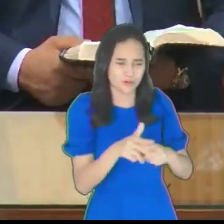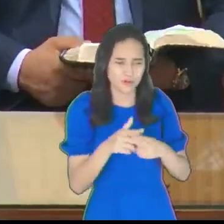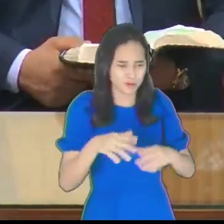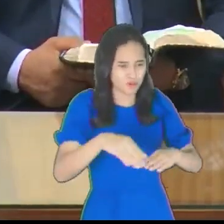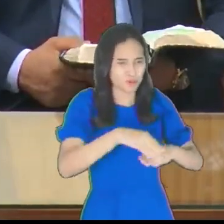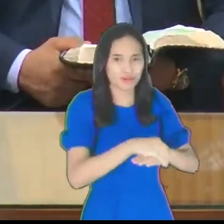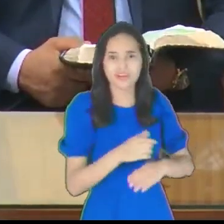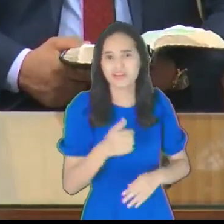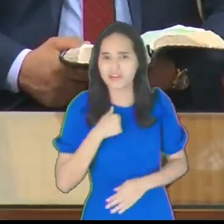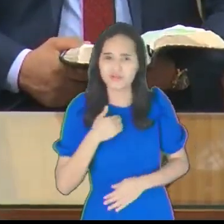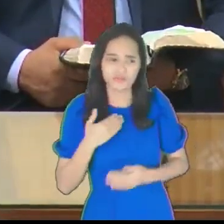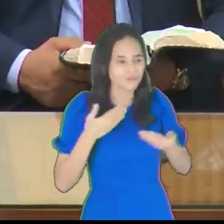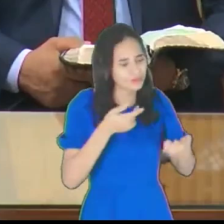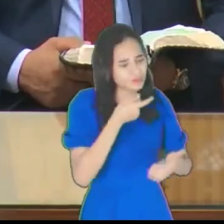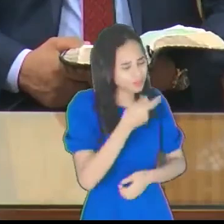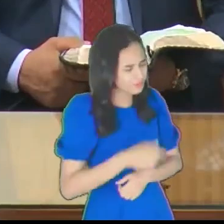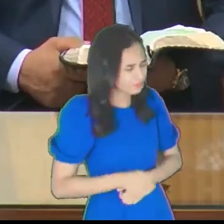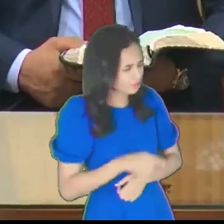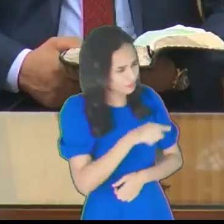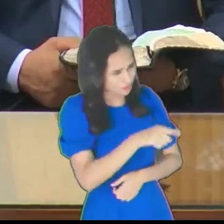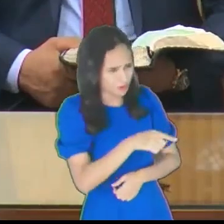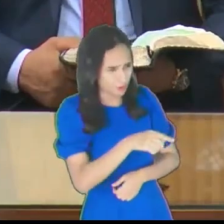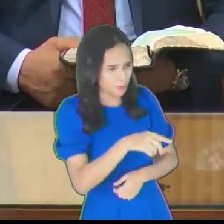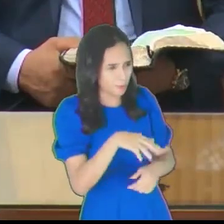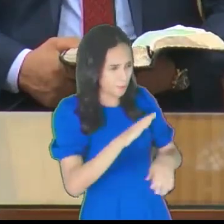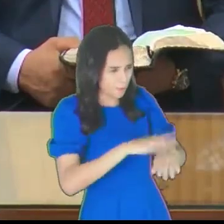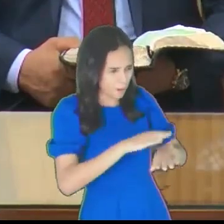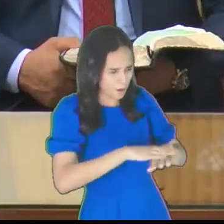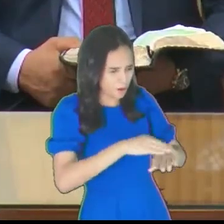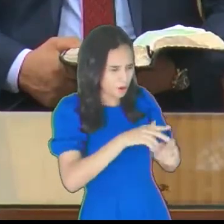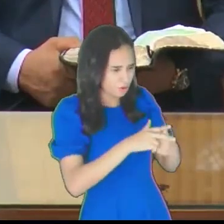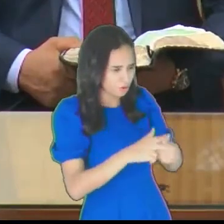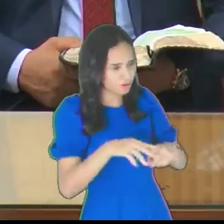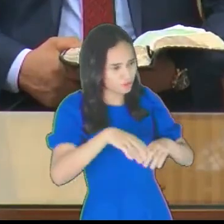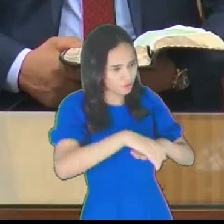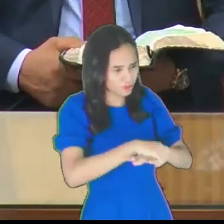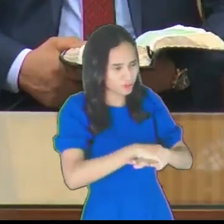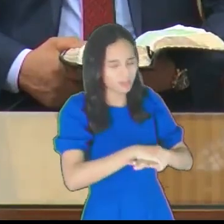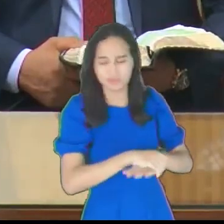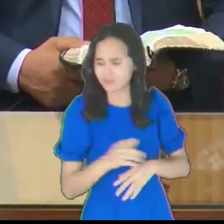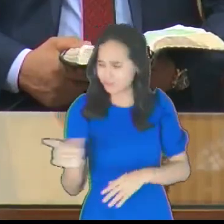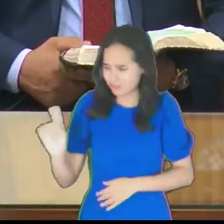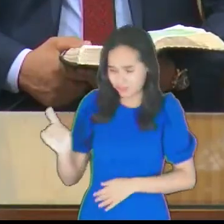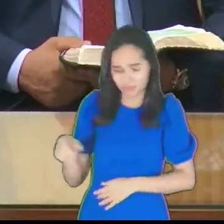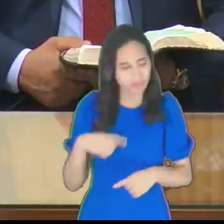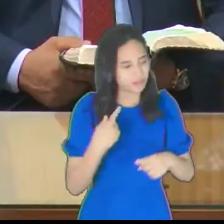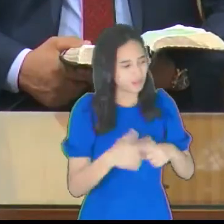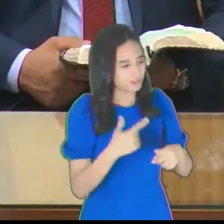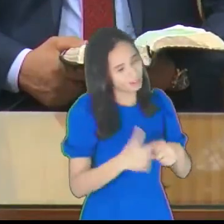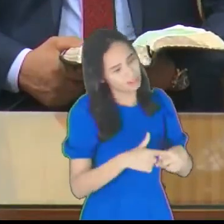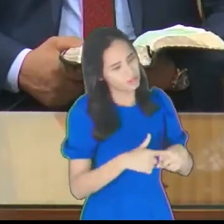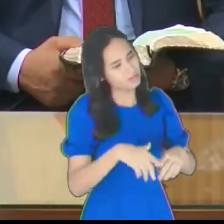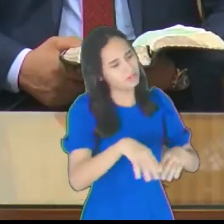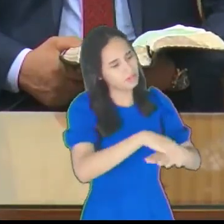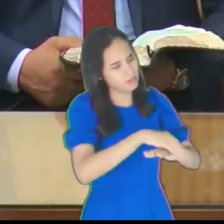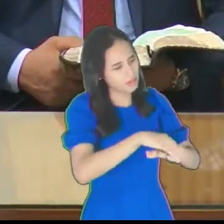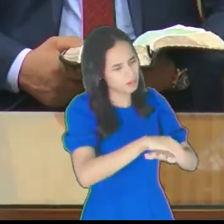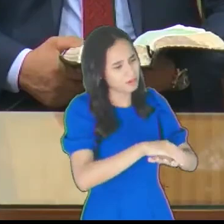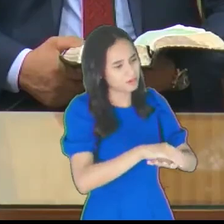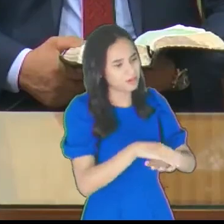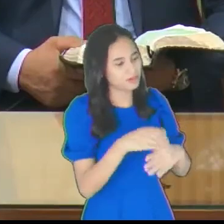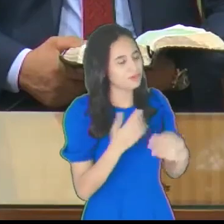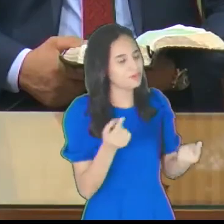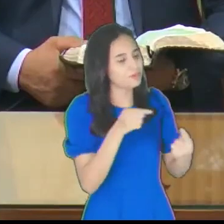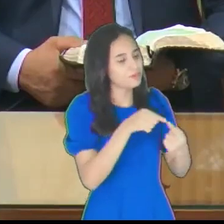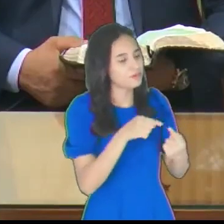Nenê, pô, o senhor é sapateiro? Ele disse: não. Eu digo: para que esse? A gente chamava pé de sapateiro. E para que esse pé de sapateiro aí em cima? Ele disse: